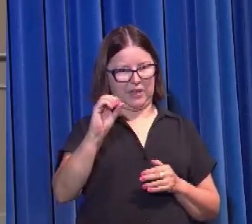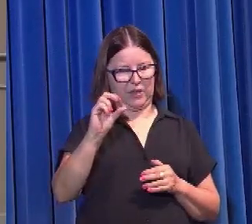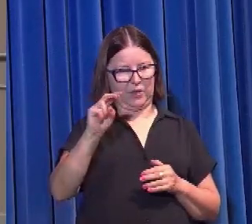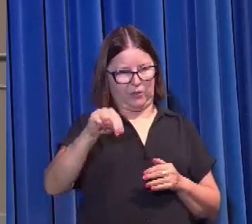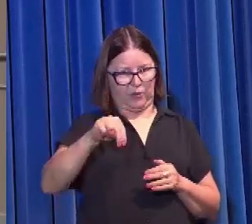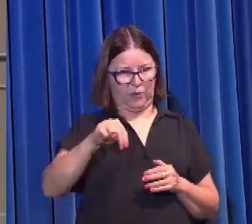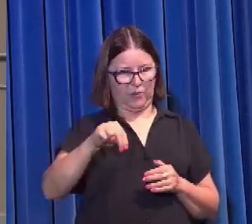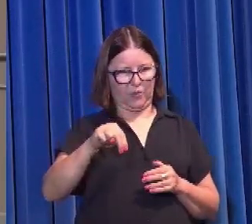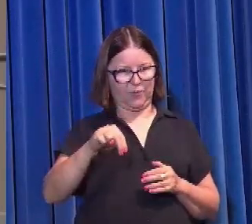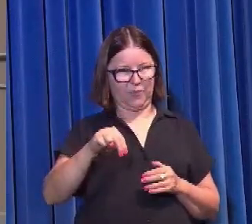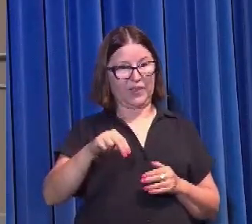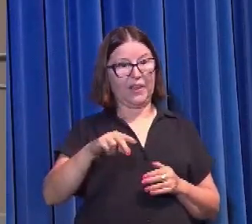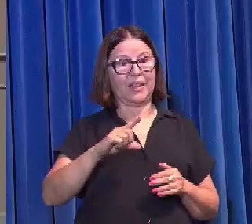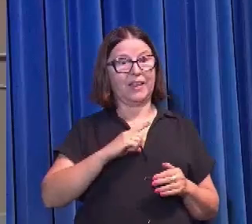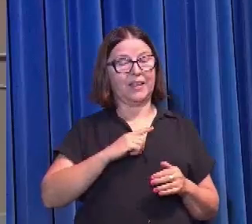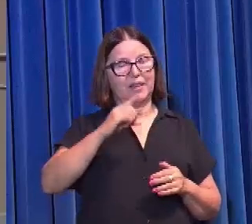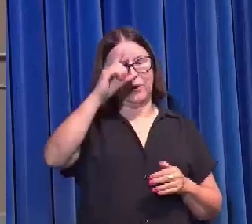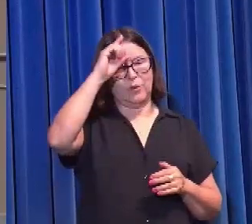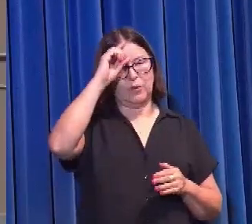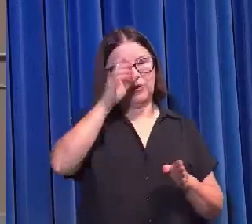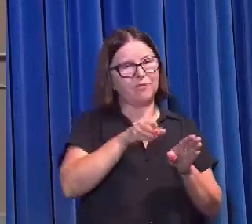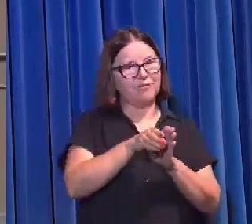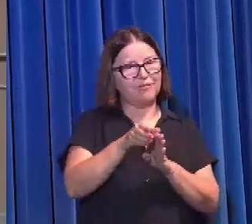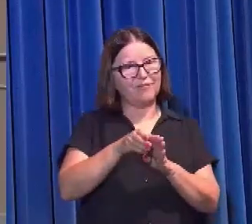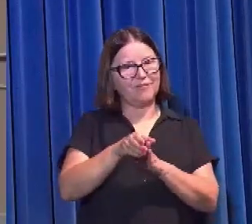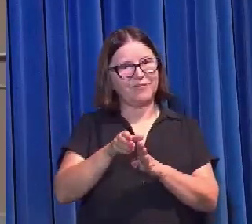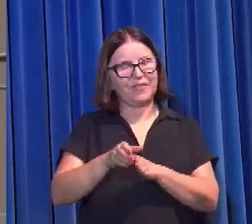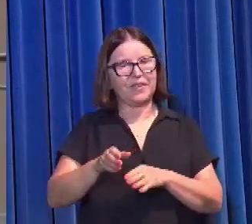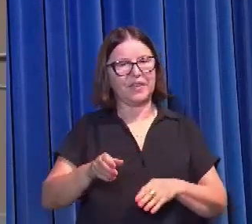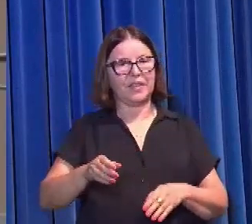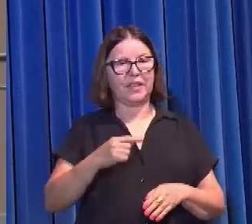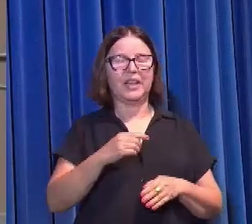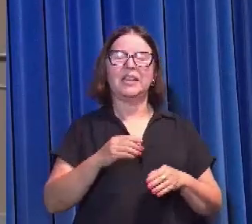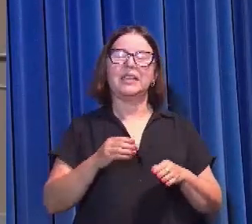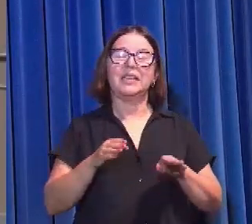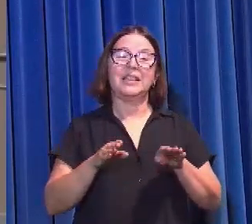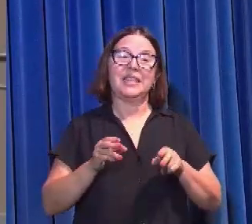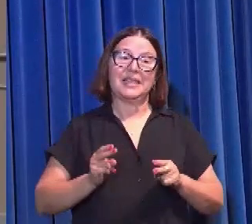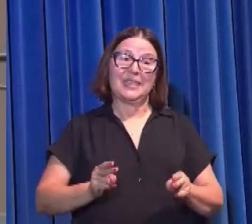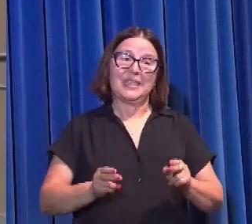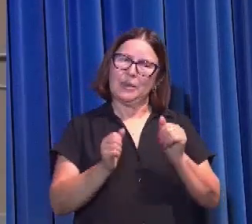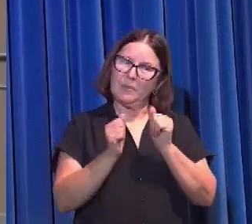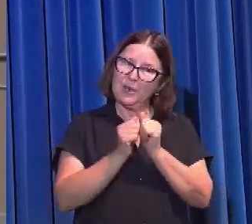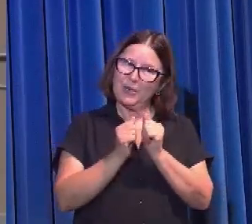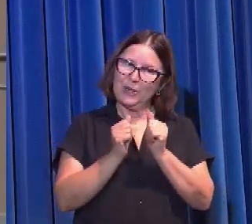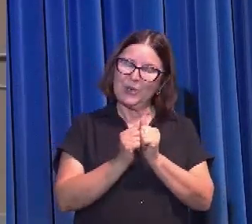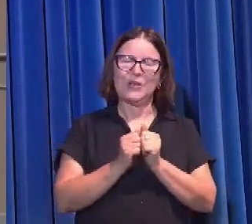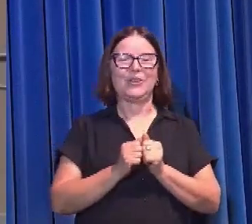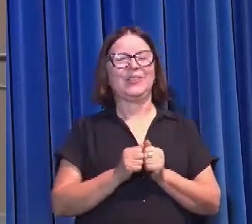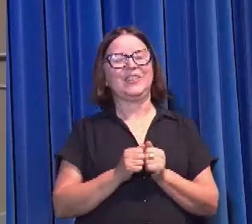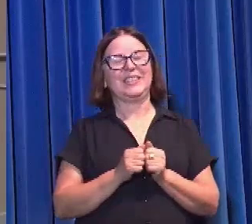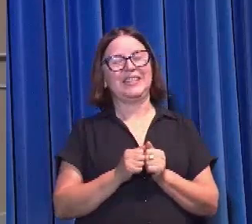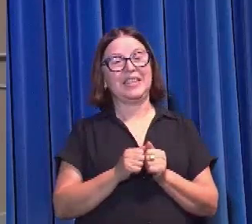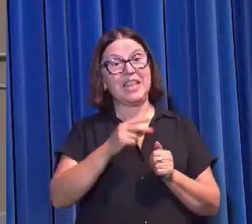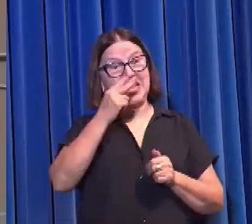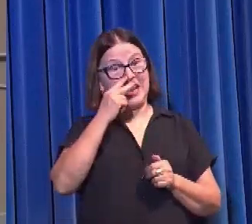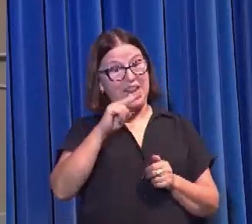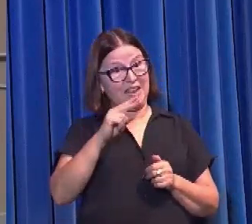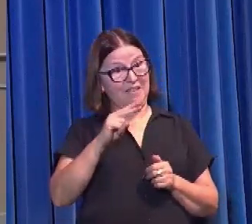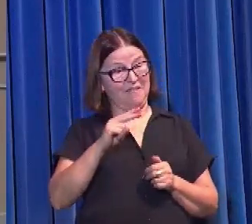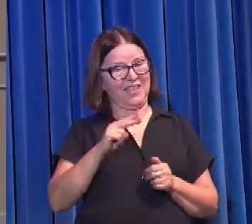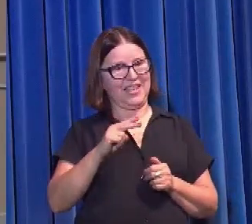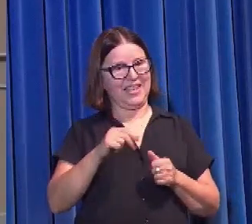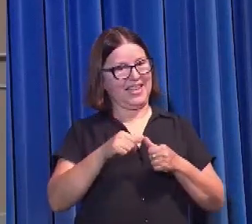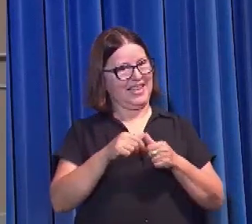nos domingos, toda terça-feira a gente está junto, a gente também participa também do grupo de educação de filhos. E eu vejo no Fernando, esse